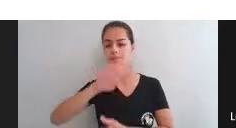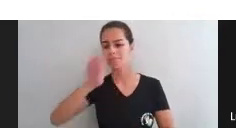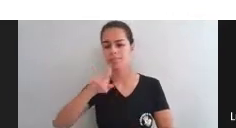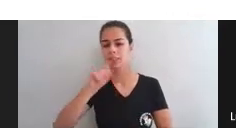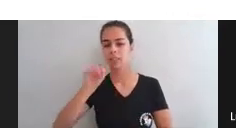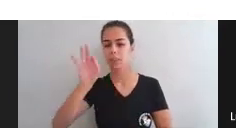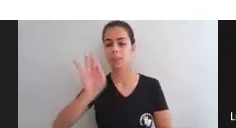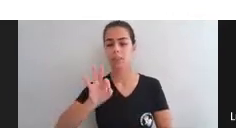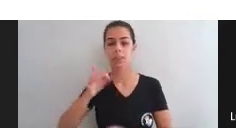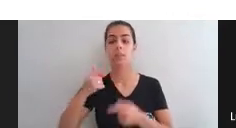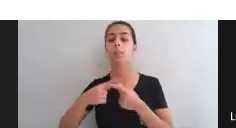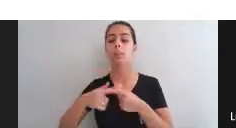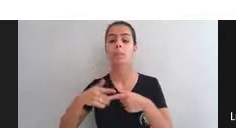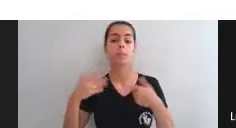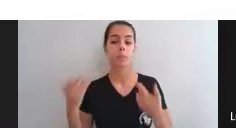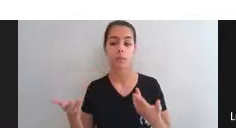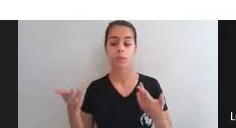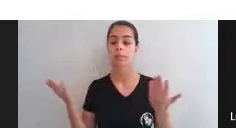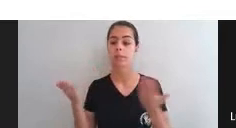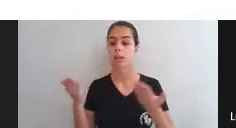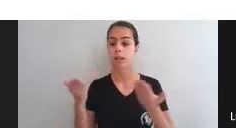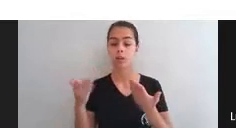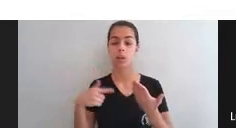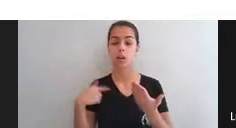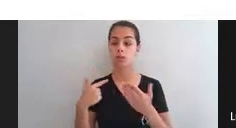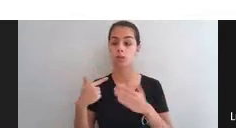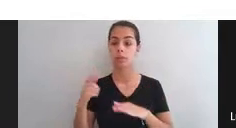Agora a gente não depende